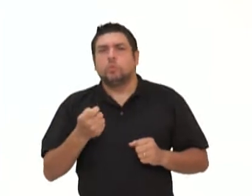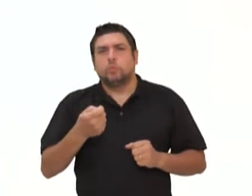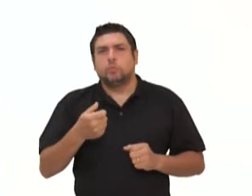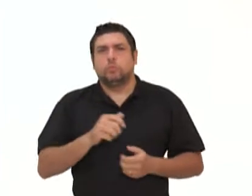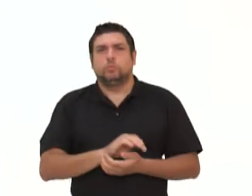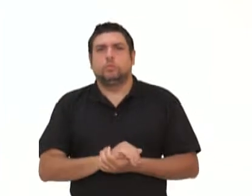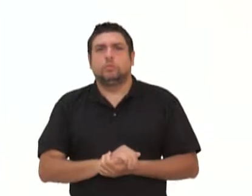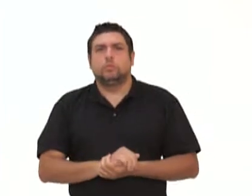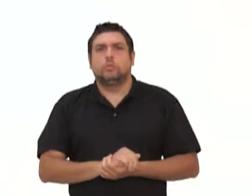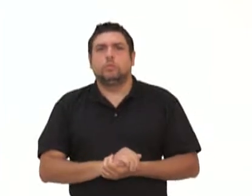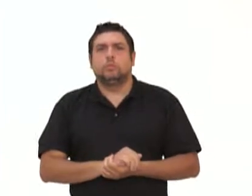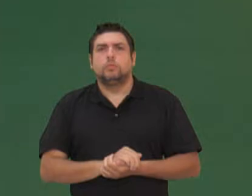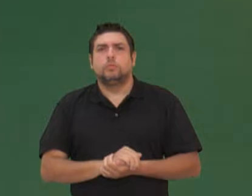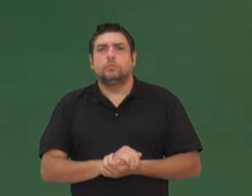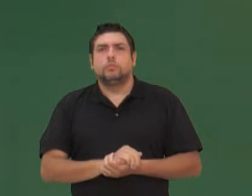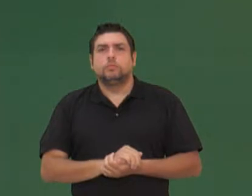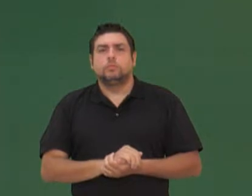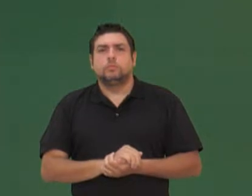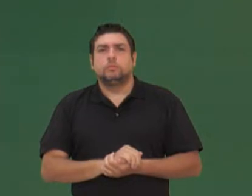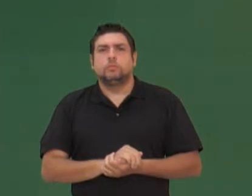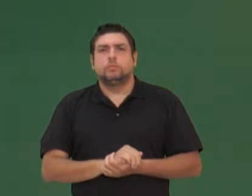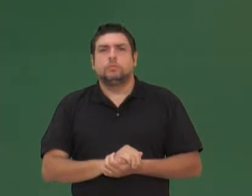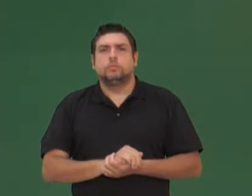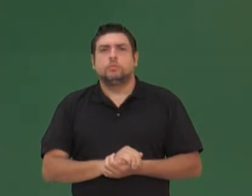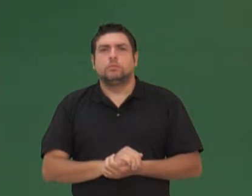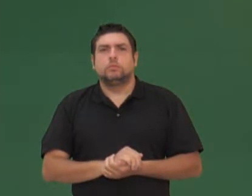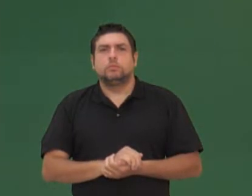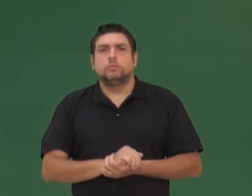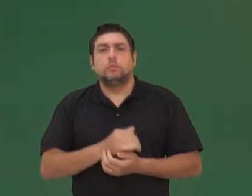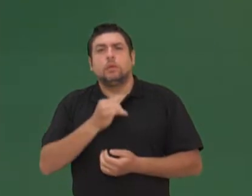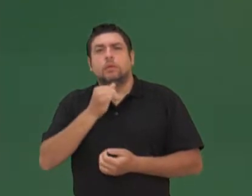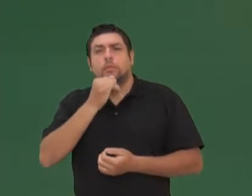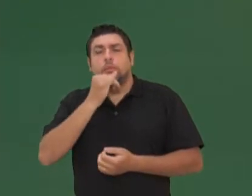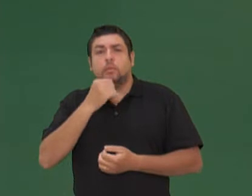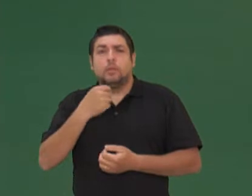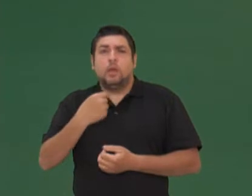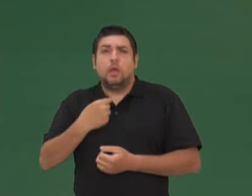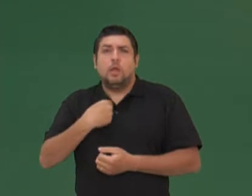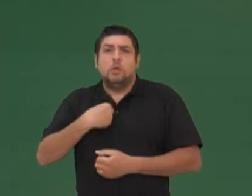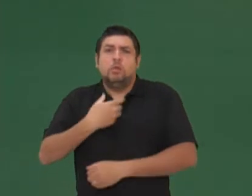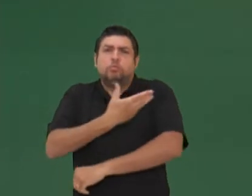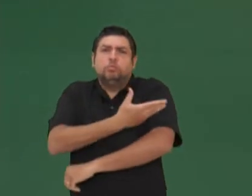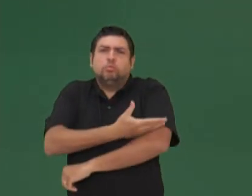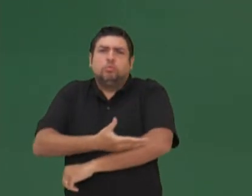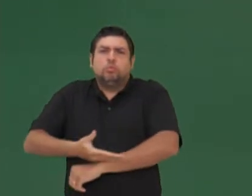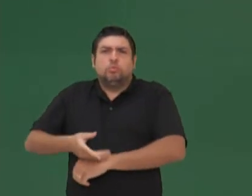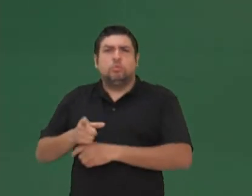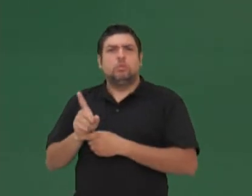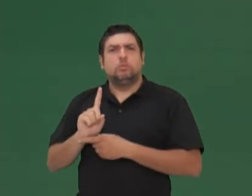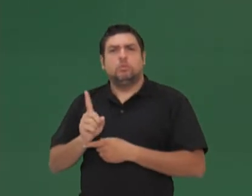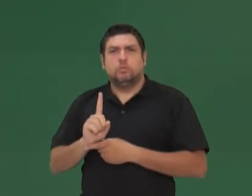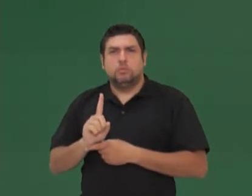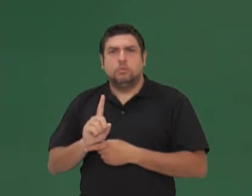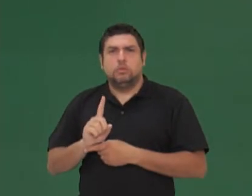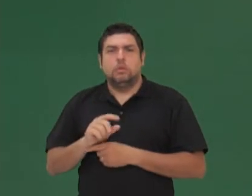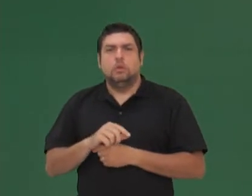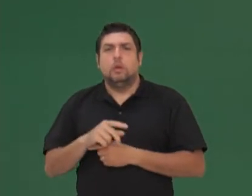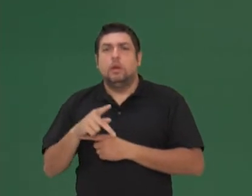Por exemplo, não estou acostumado, eu não estou acostumado, pero, mira a conjunção,